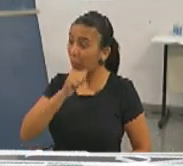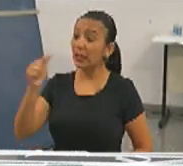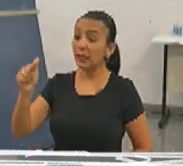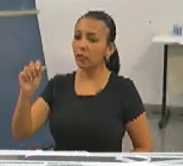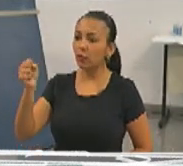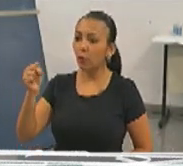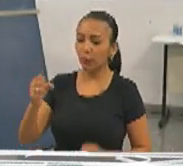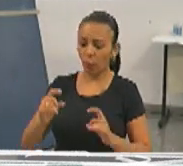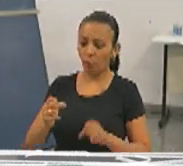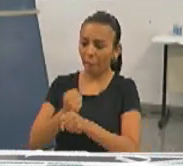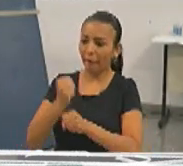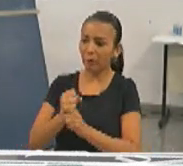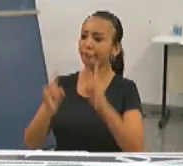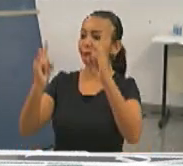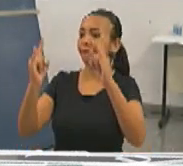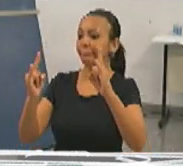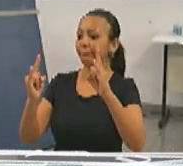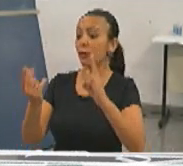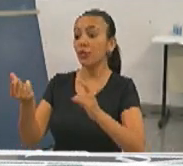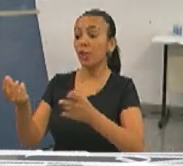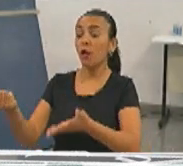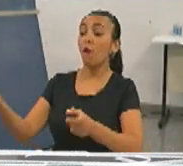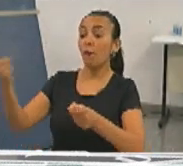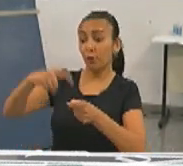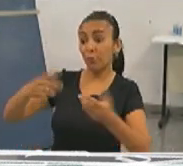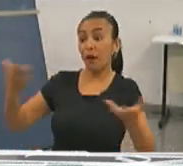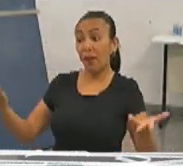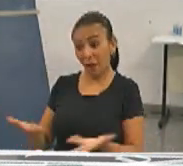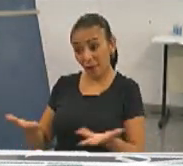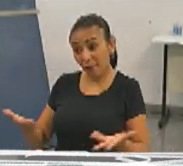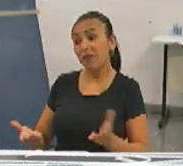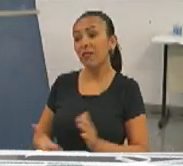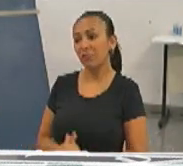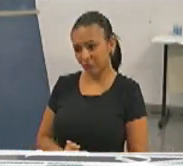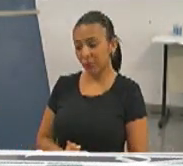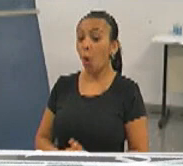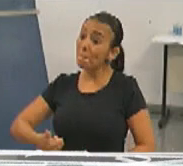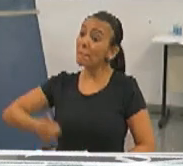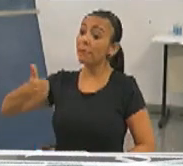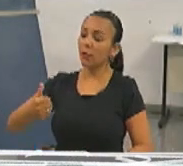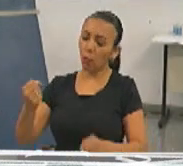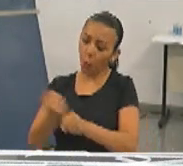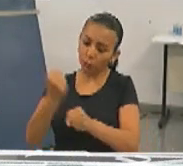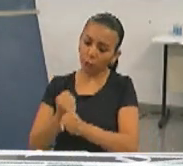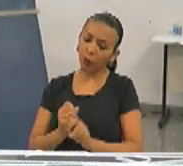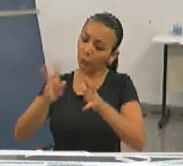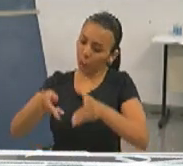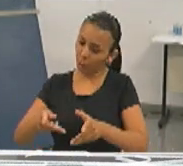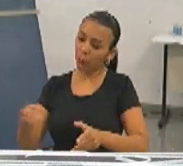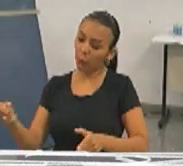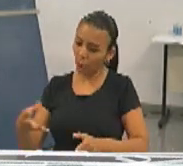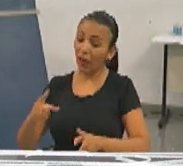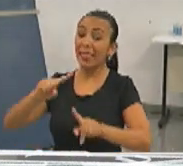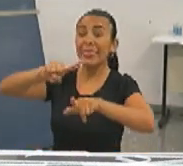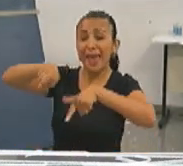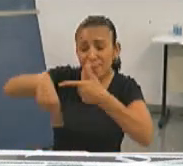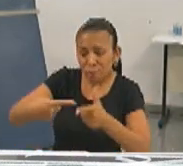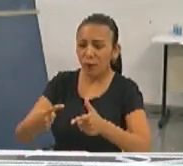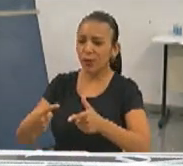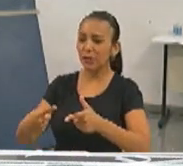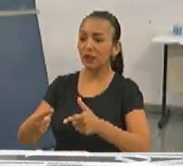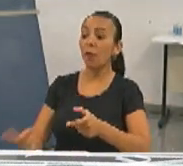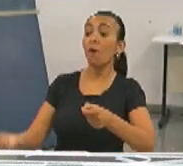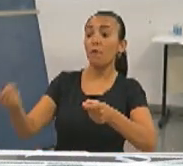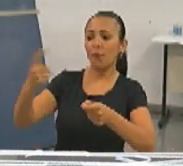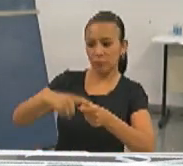desse ano. Então, eu acho mais lógico a gente acabar as obras inacabadas e depois fazemos um plano de obras, incluindo o